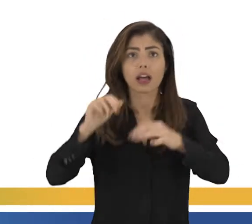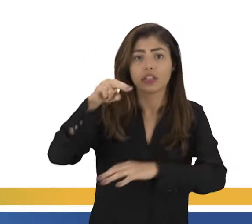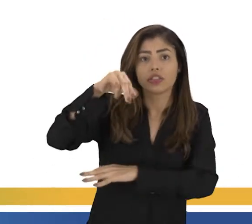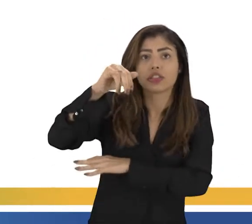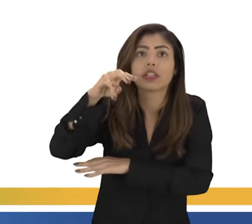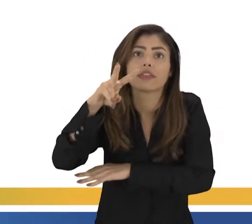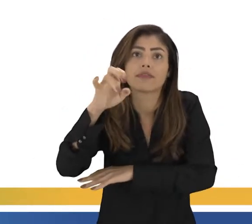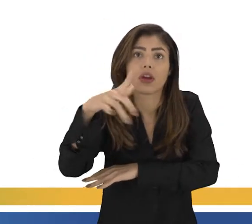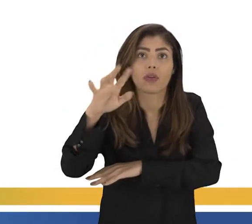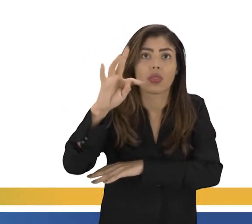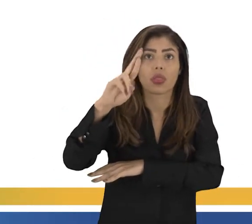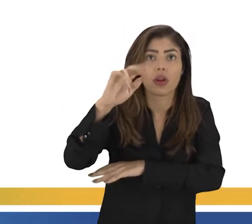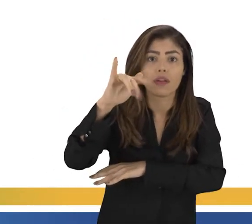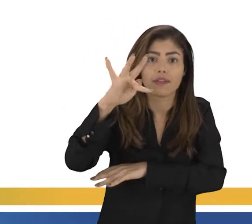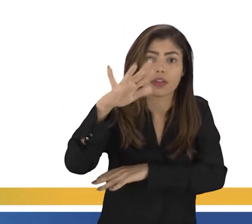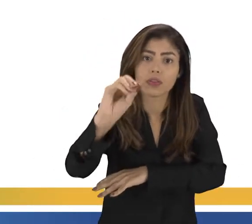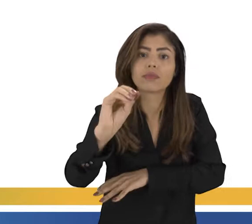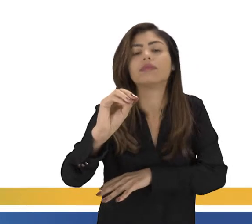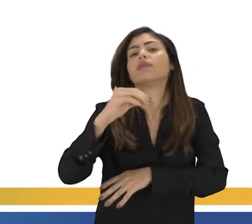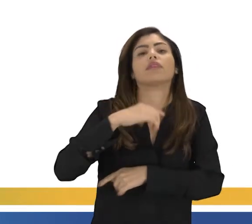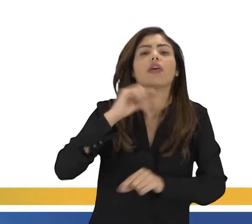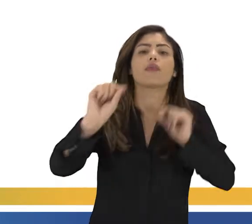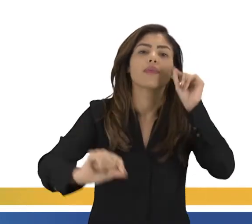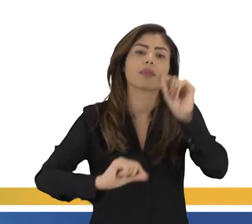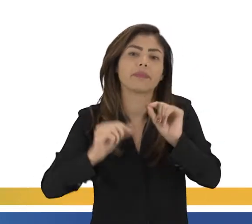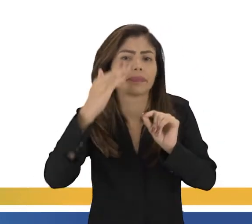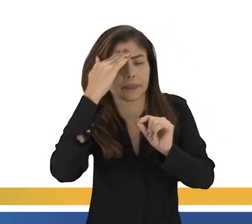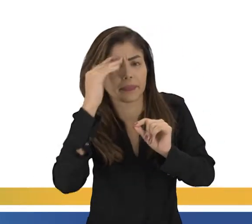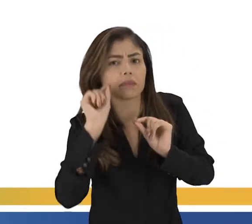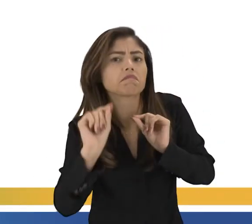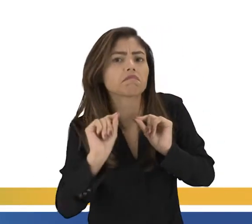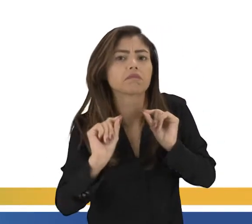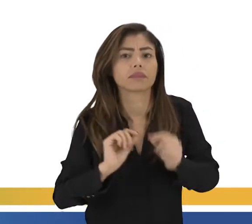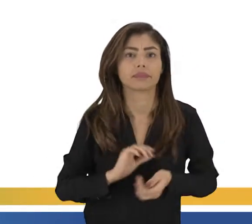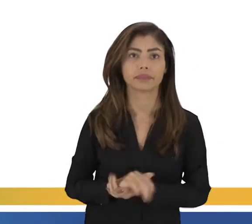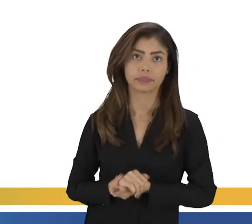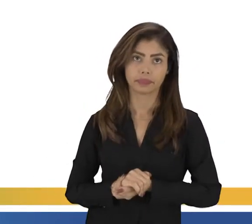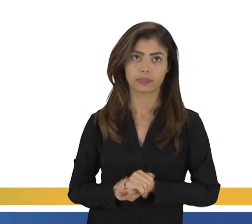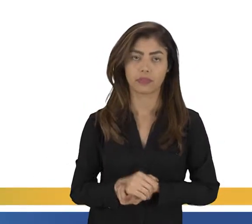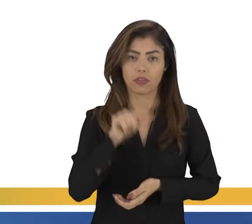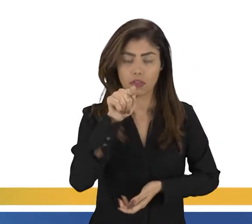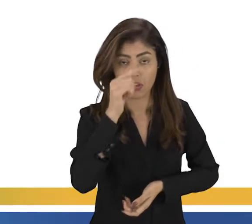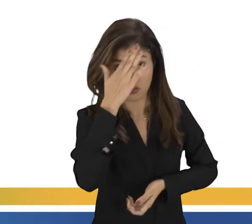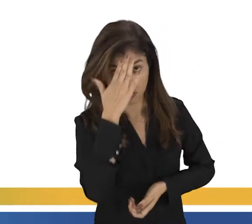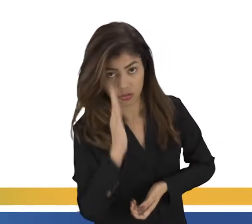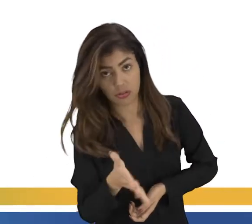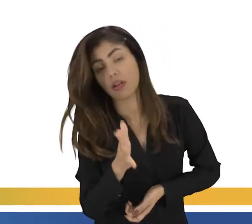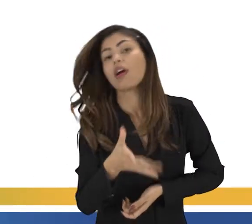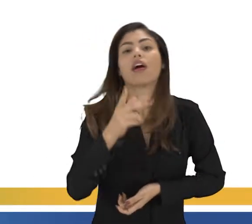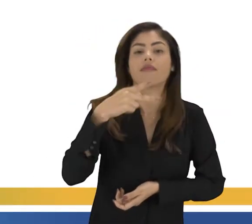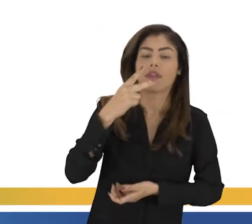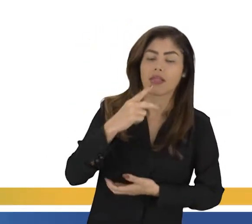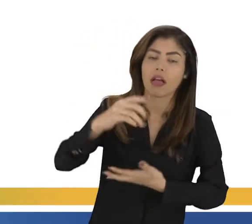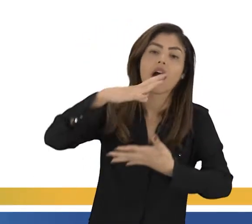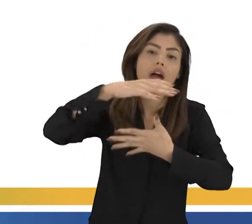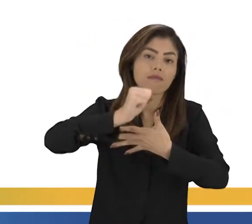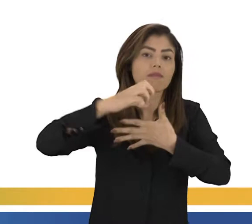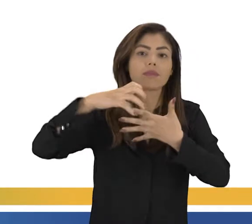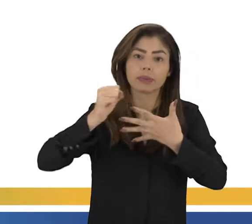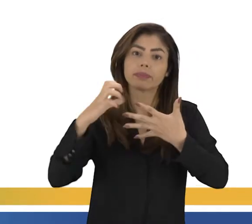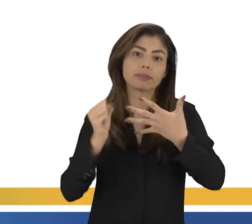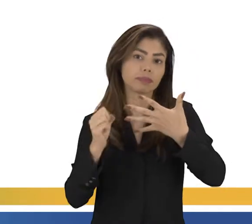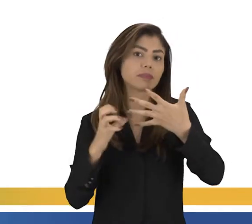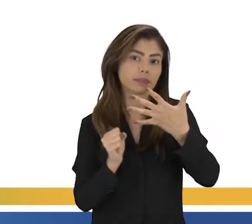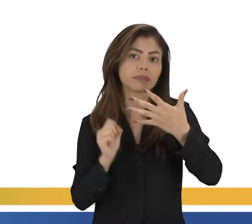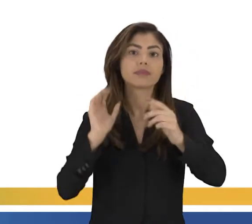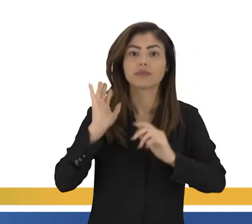Então vamos entender esse fluxo de energia. Então, vocês já ouviram falar, tá, de cadeia alimentar, certo?